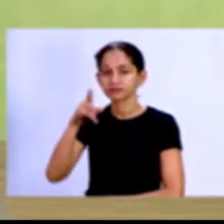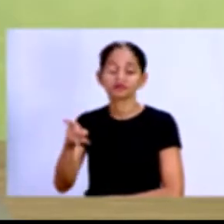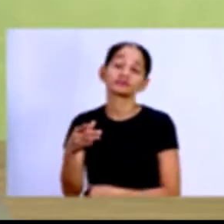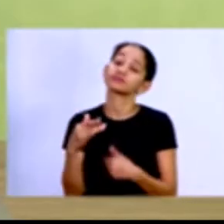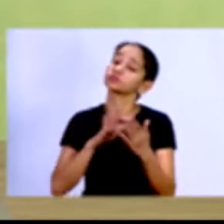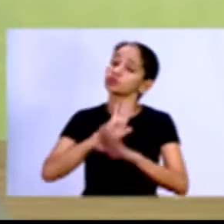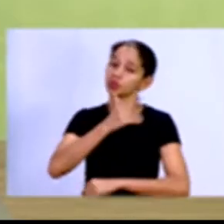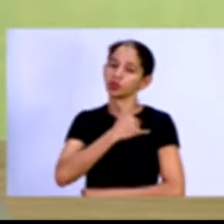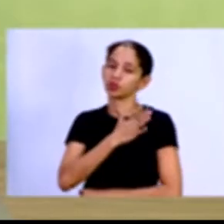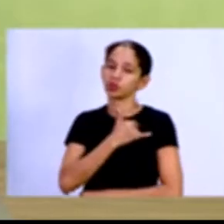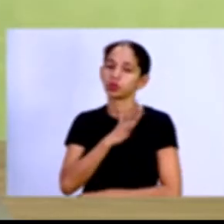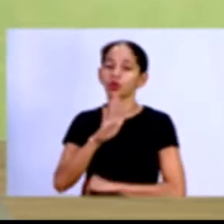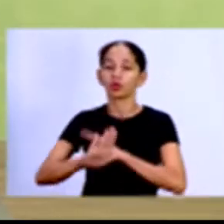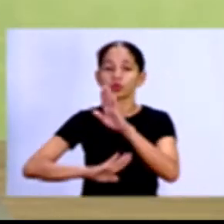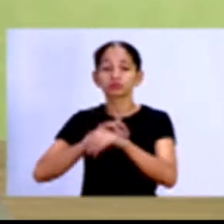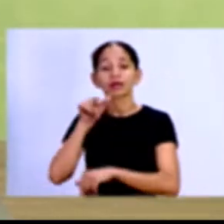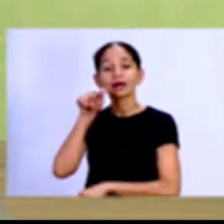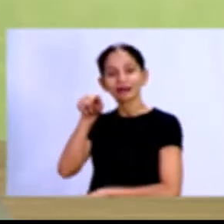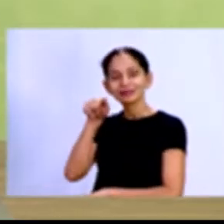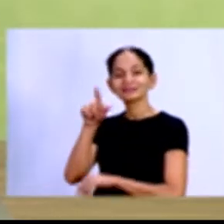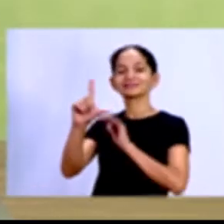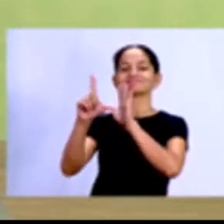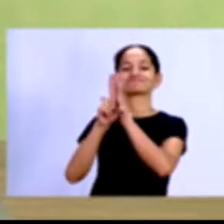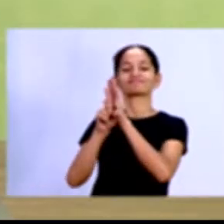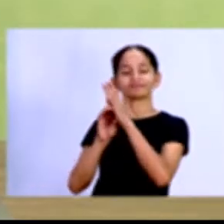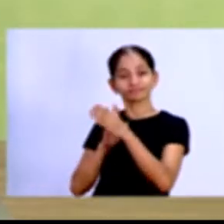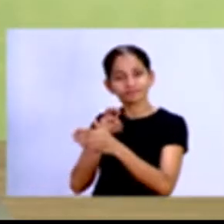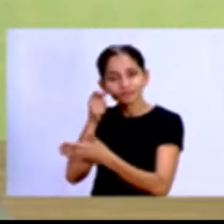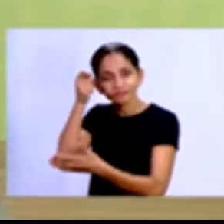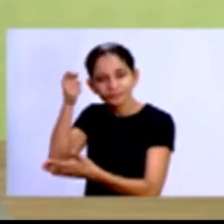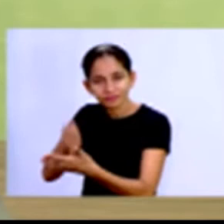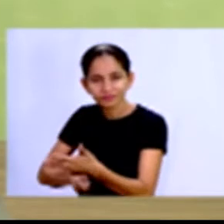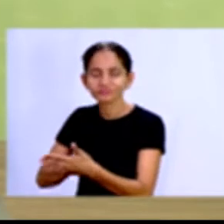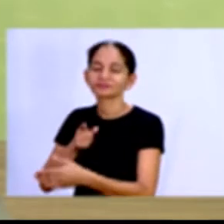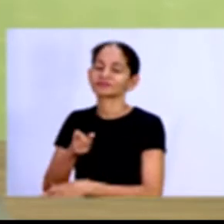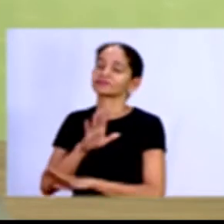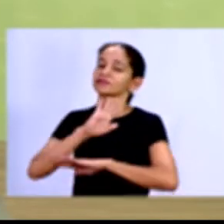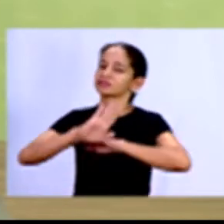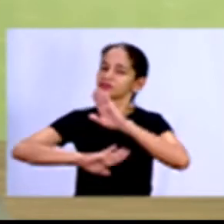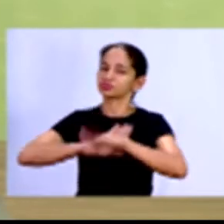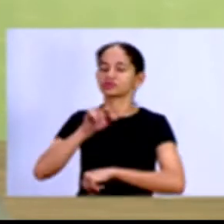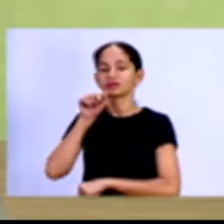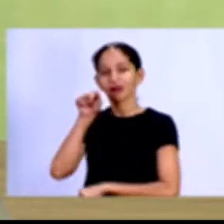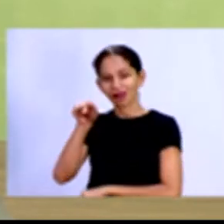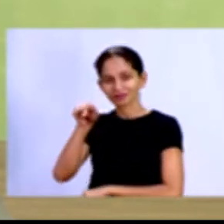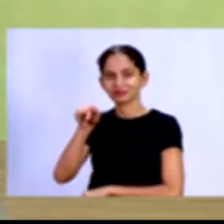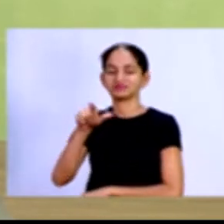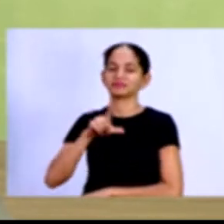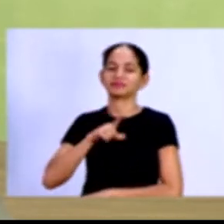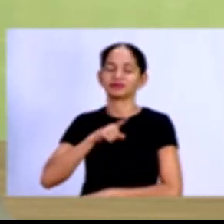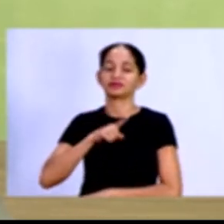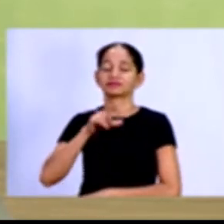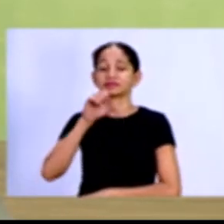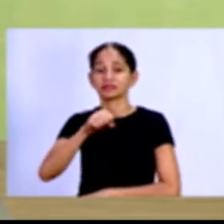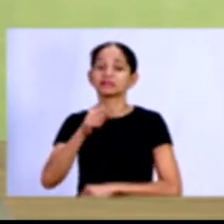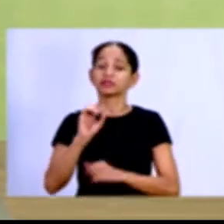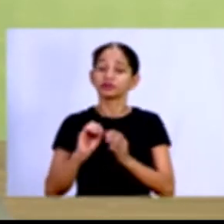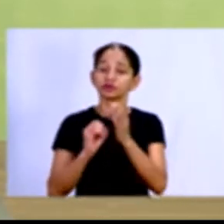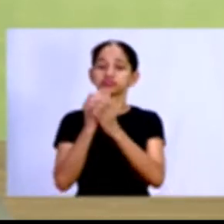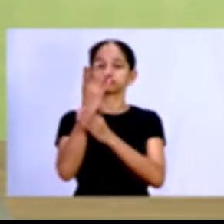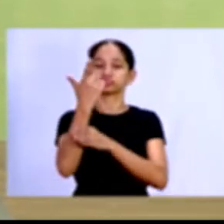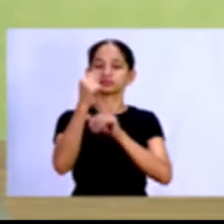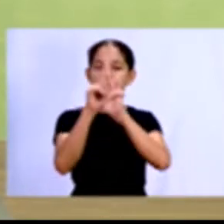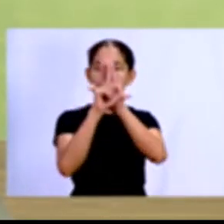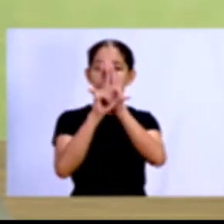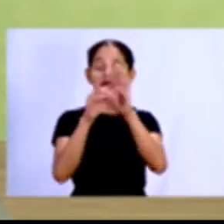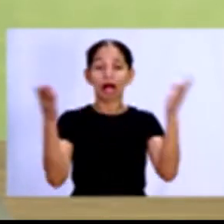a haver esses crimes, aí vem a legislação. E hoje já existe a legislação, foi criada e eu acho que ela